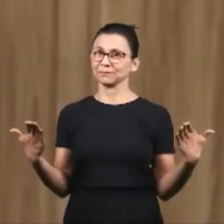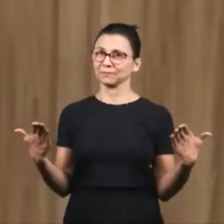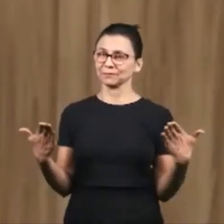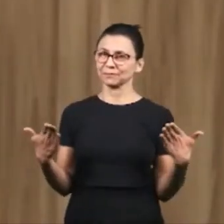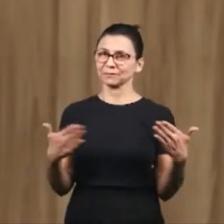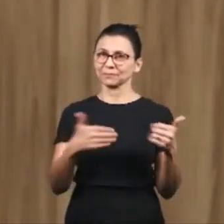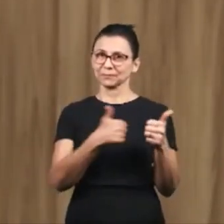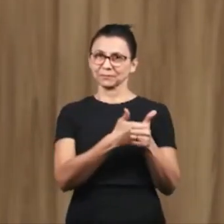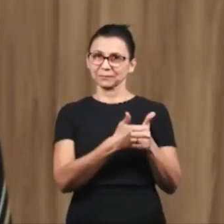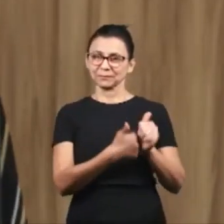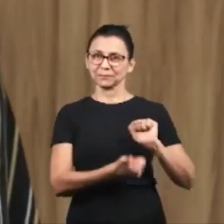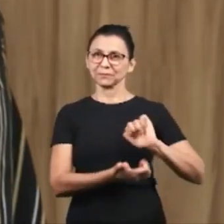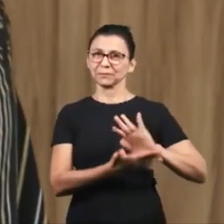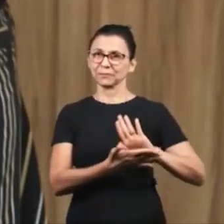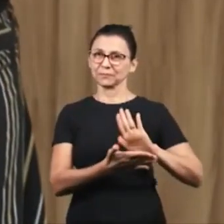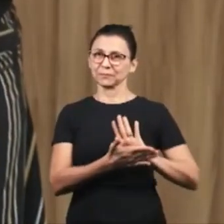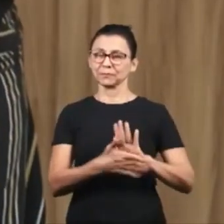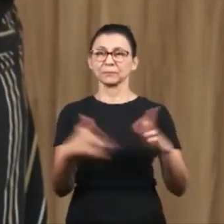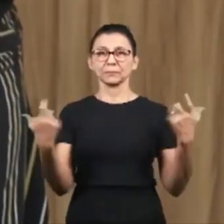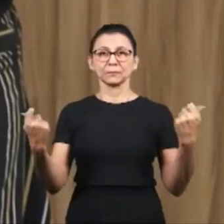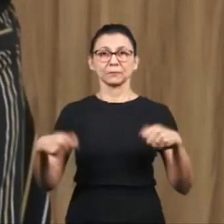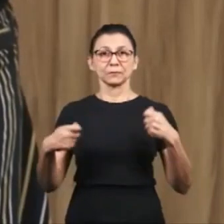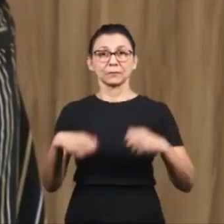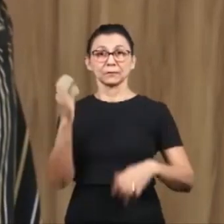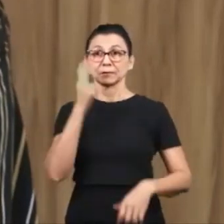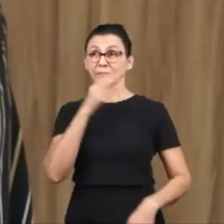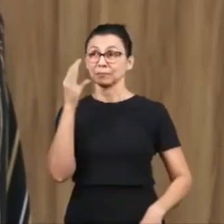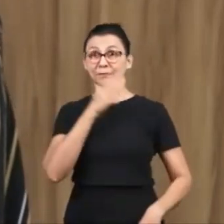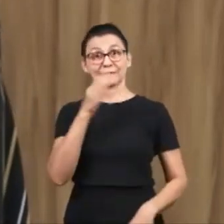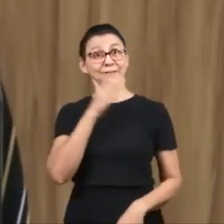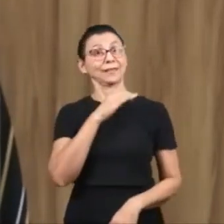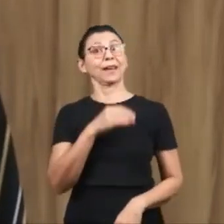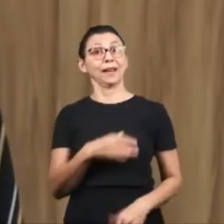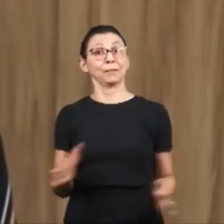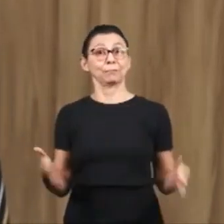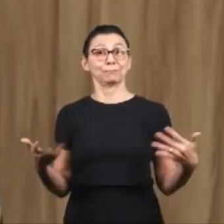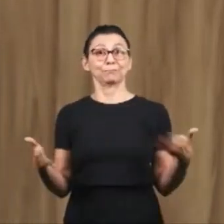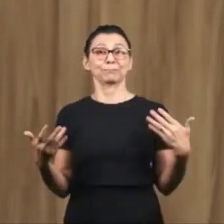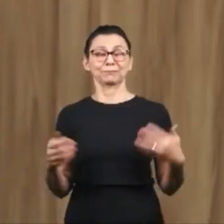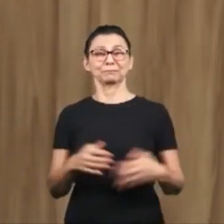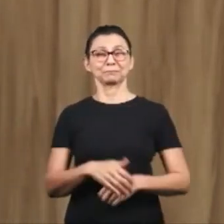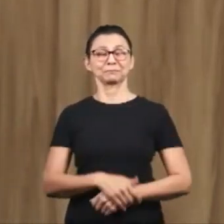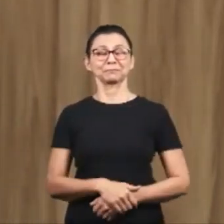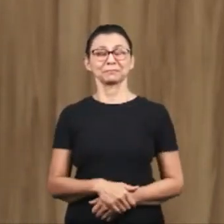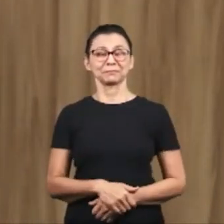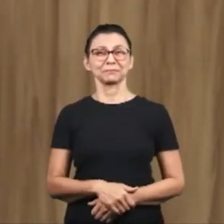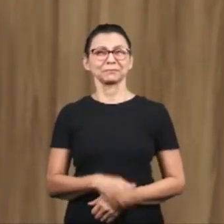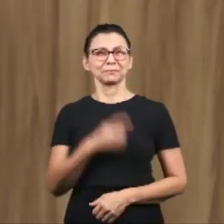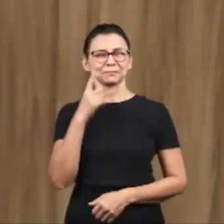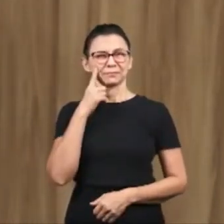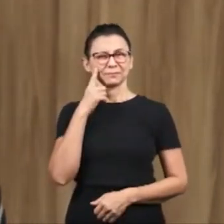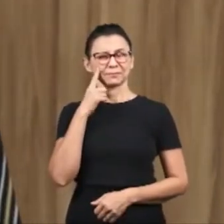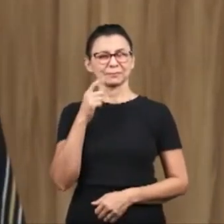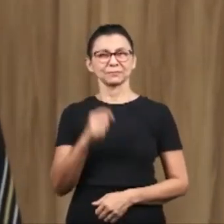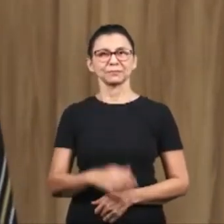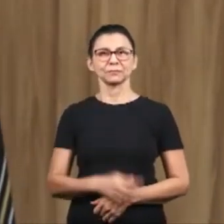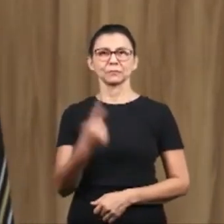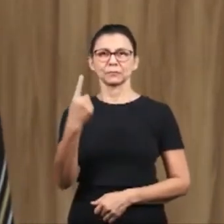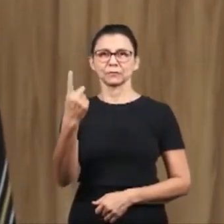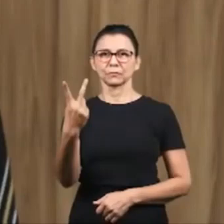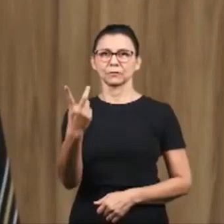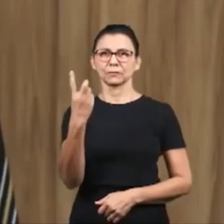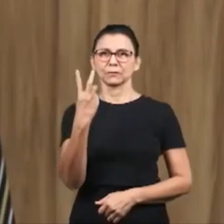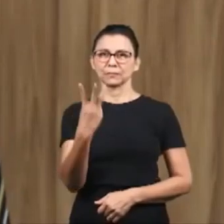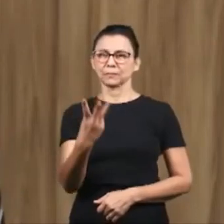Agora, para acompanhar o louvor, nós precisamos acelerar, tocar mais rápido. Vamos contar?